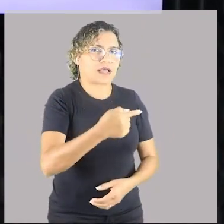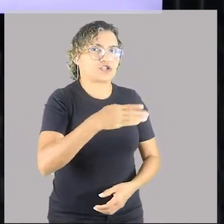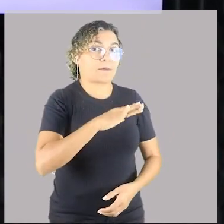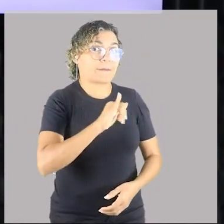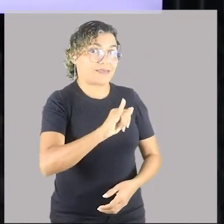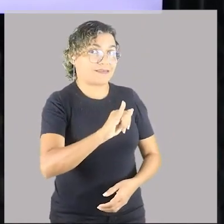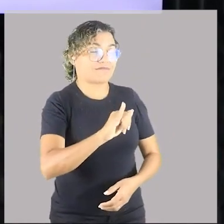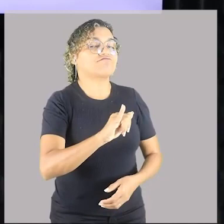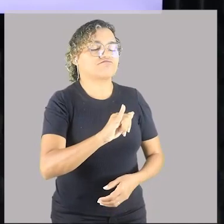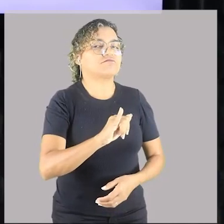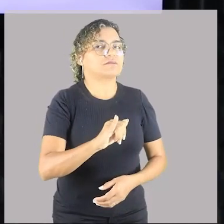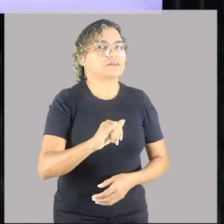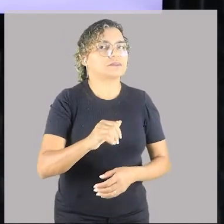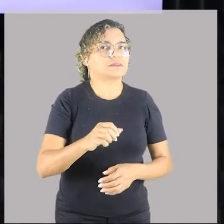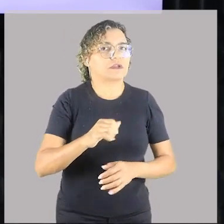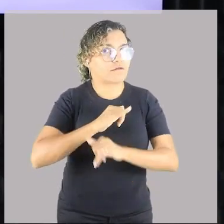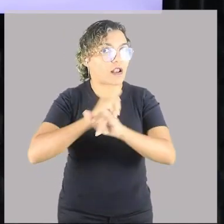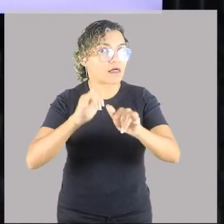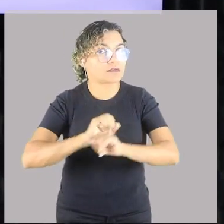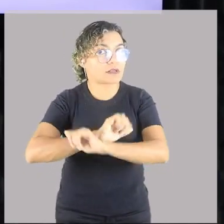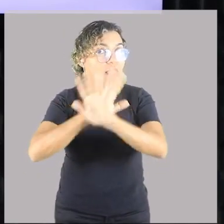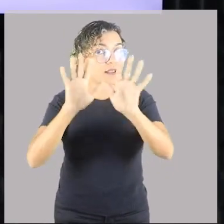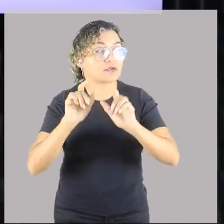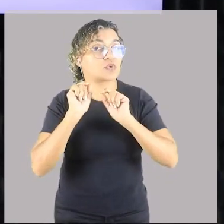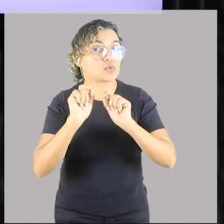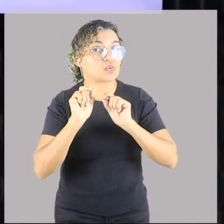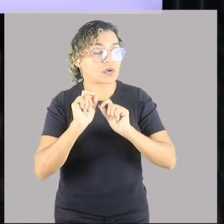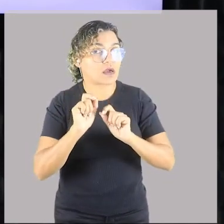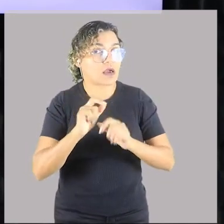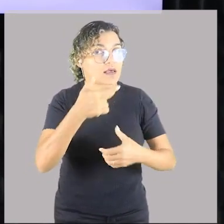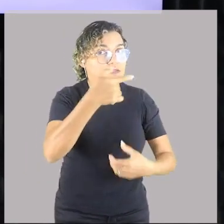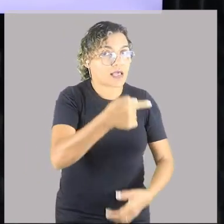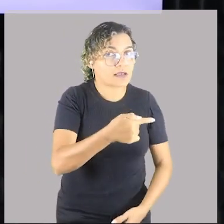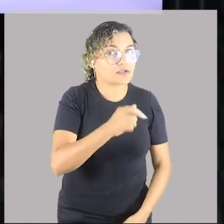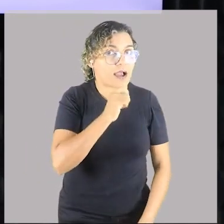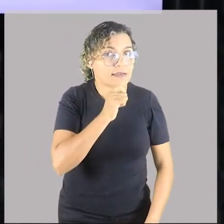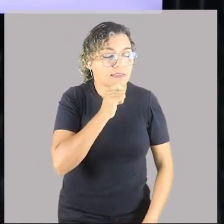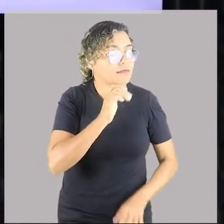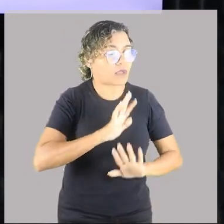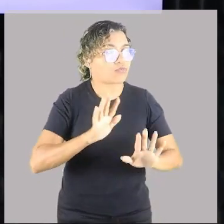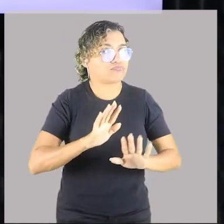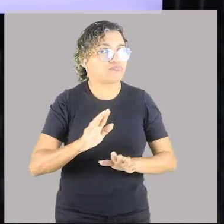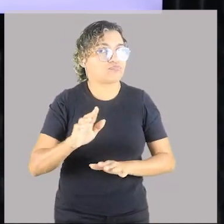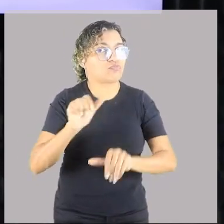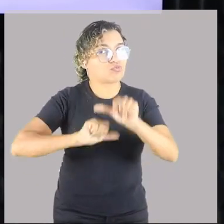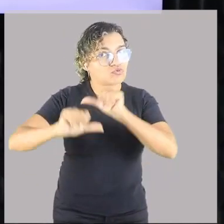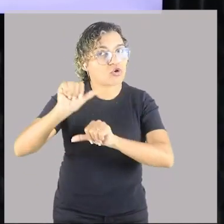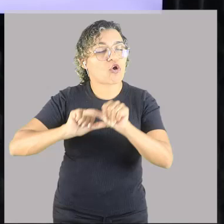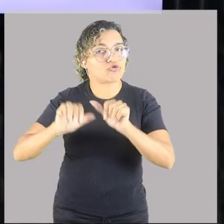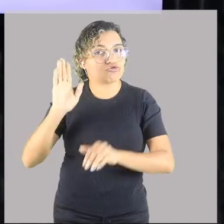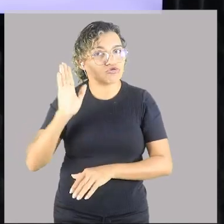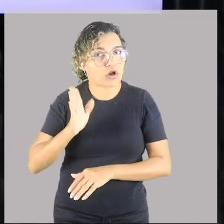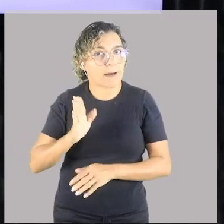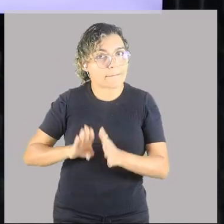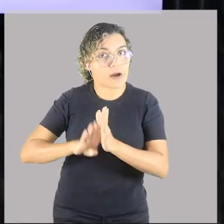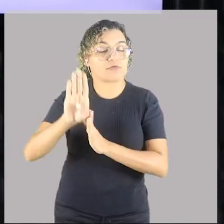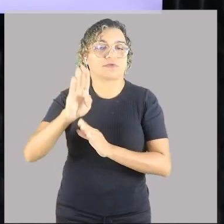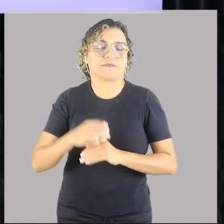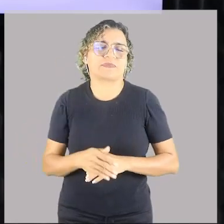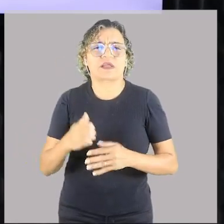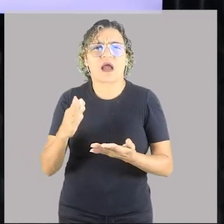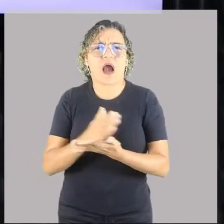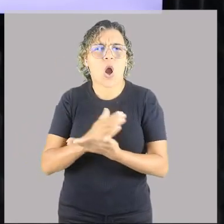bilhões, só deixando claro para vocês que a população mundial não possui mais 7 bilhões, tá? É porque alguns anos